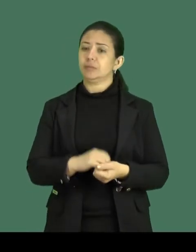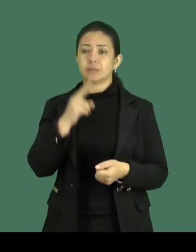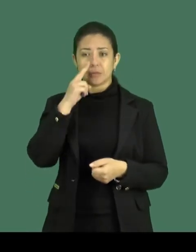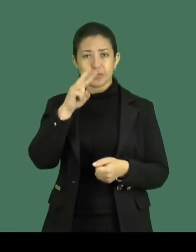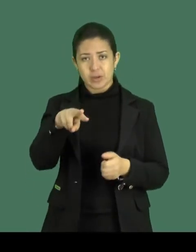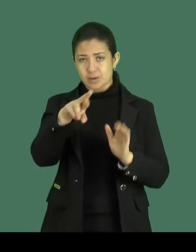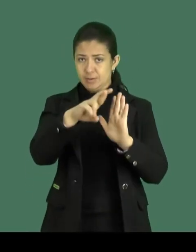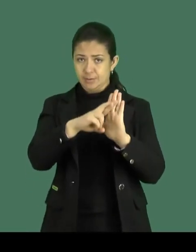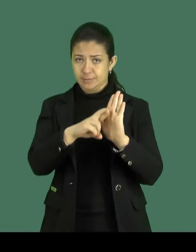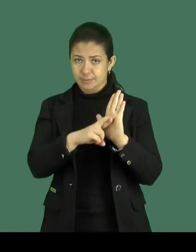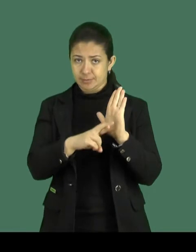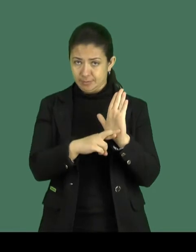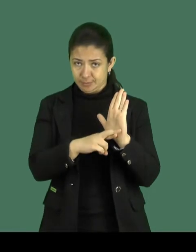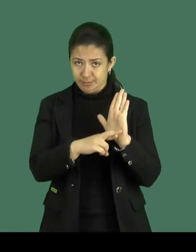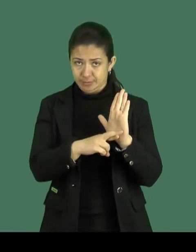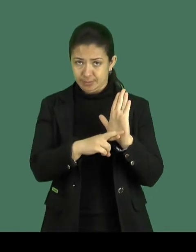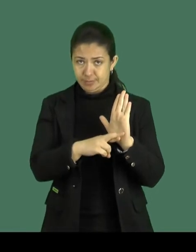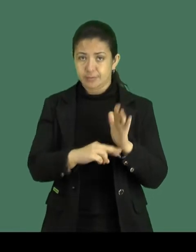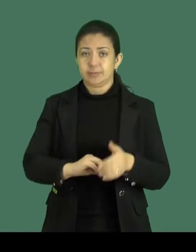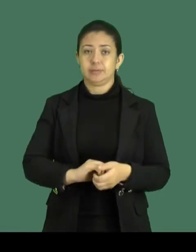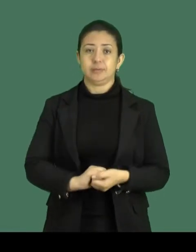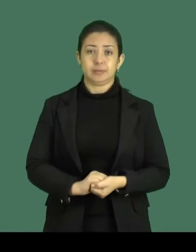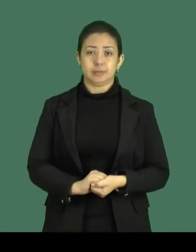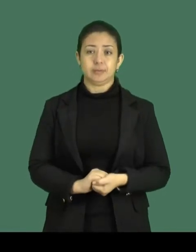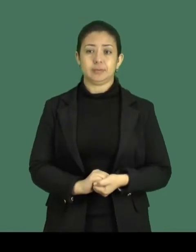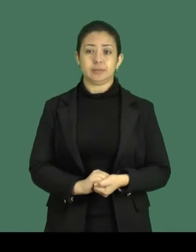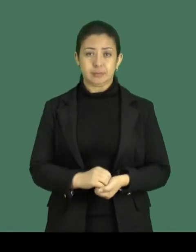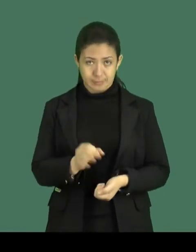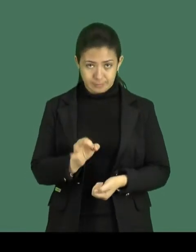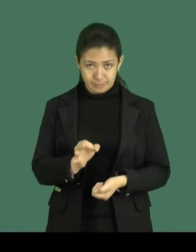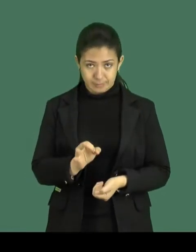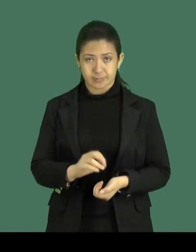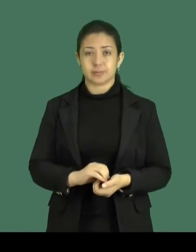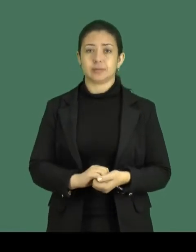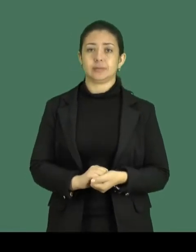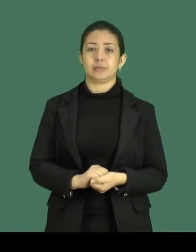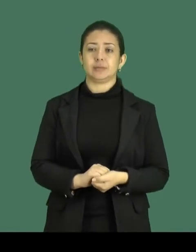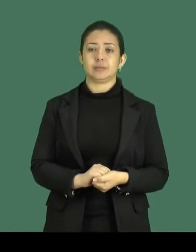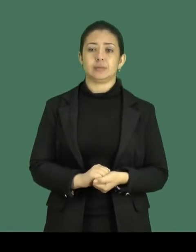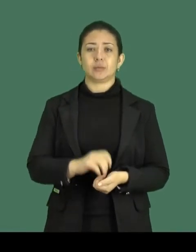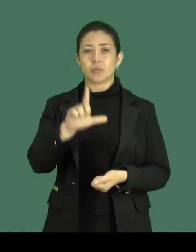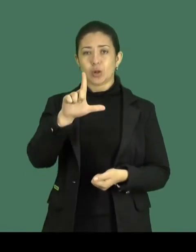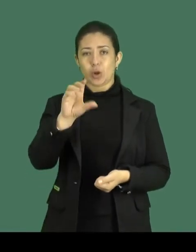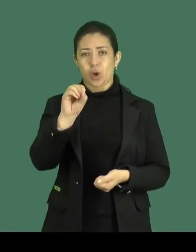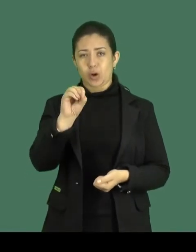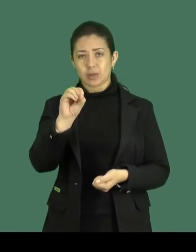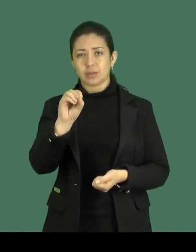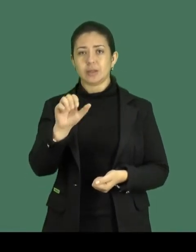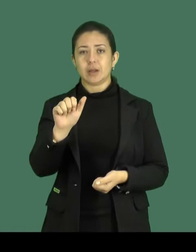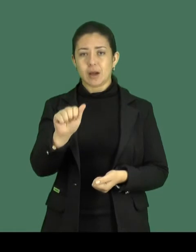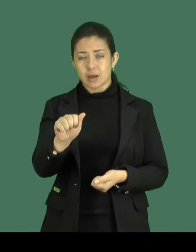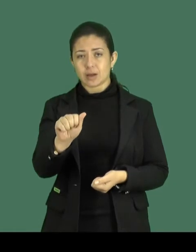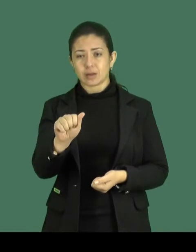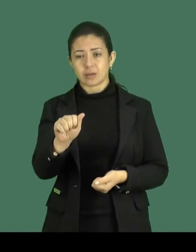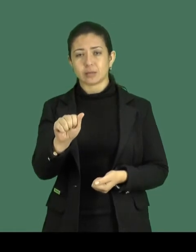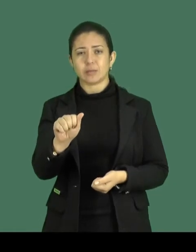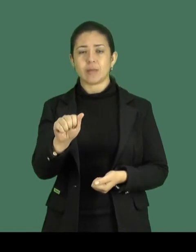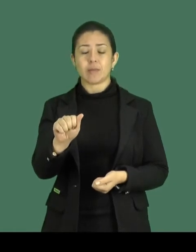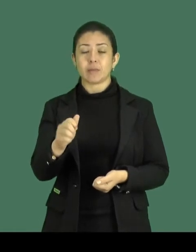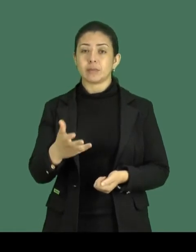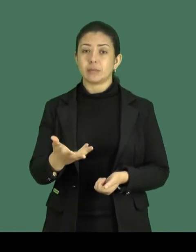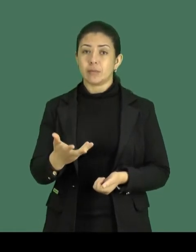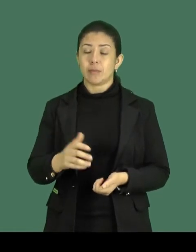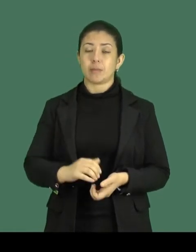uma potência de um logaritmo, né? Tá certo? Logaritmo de A está elevado a M, um